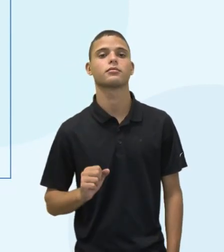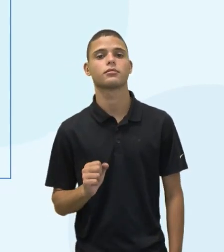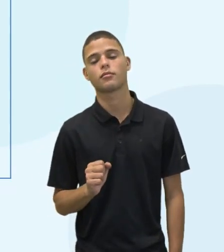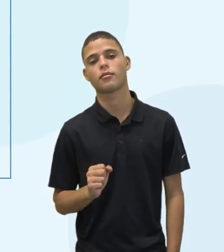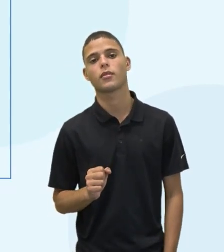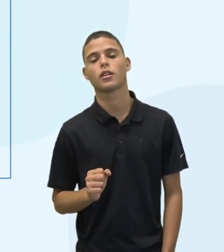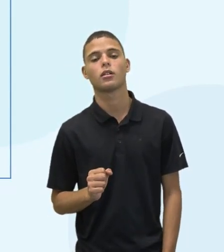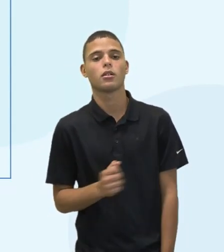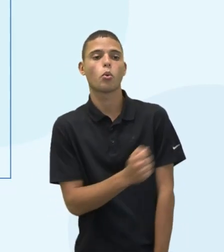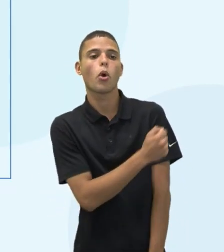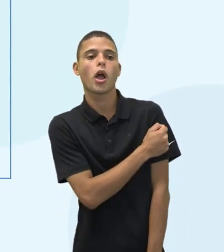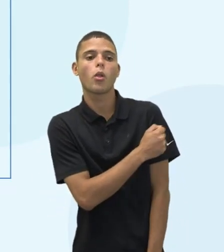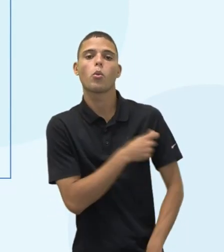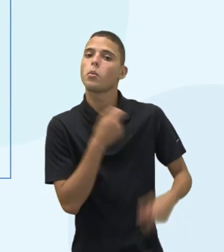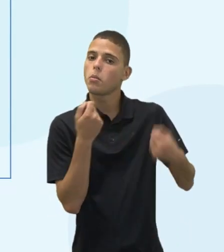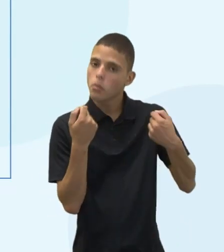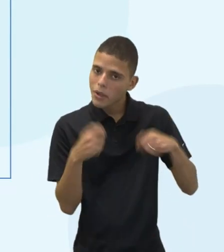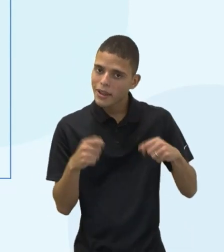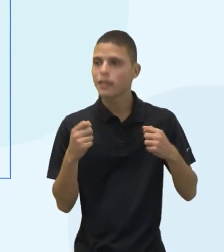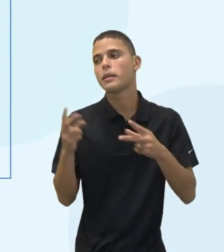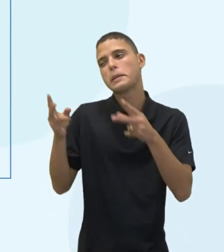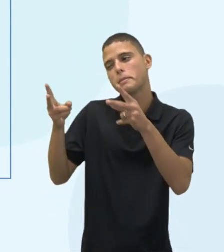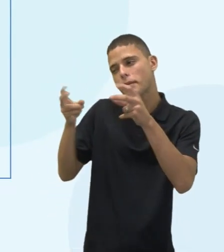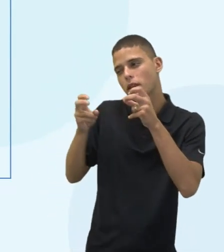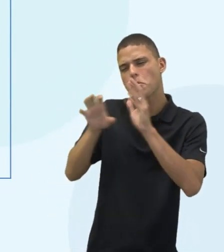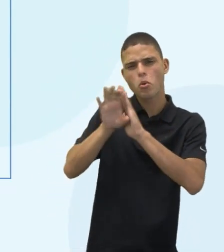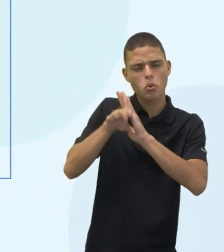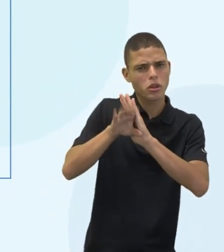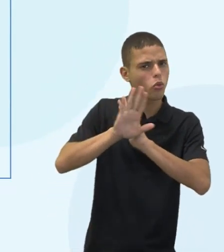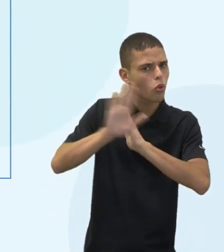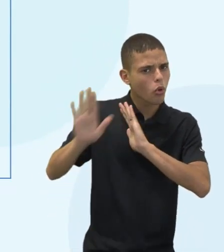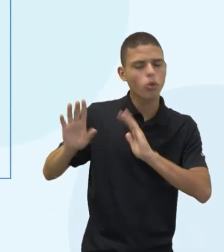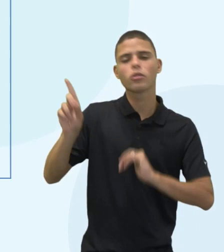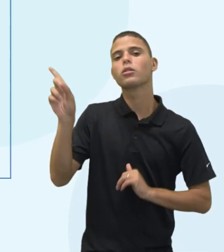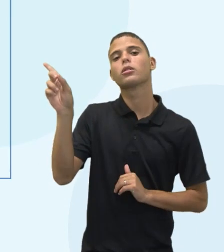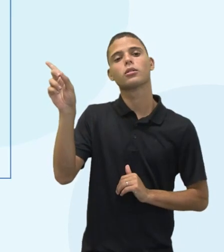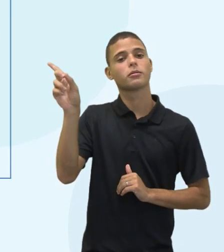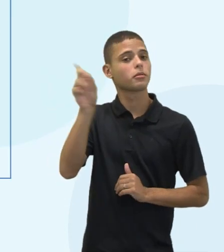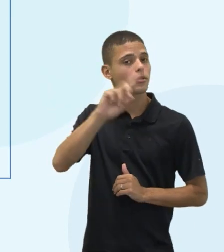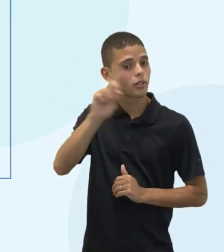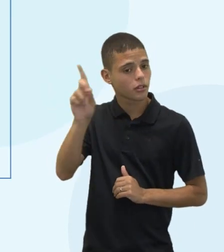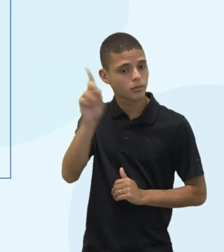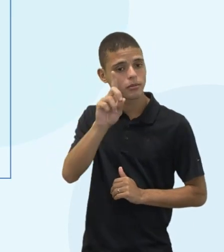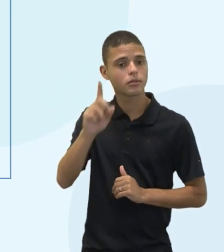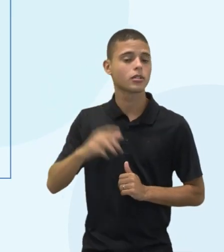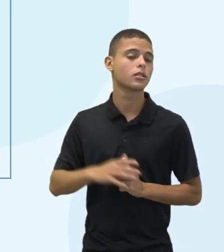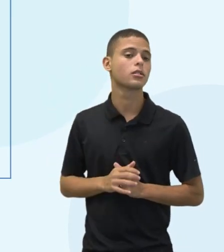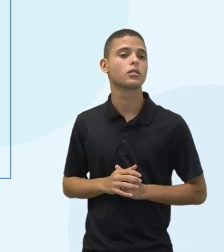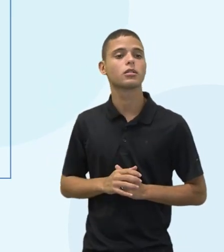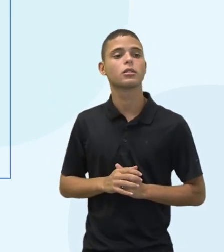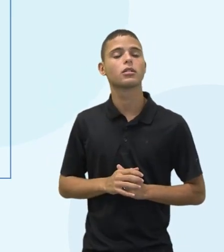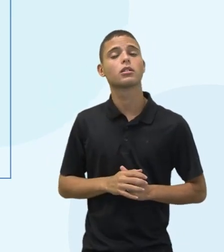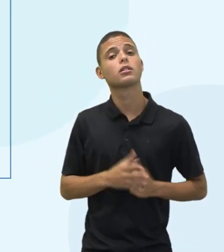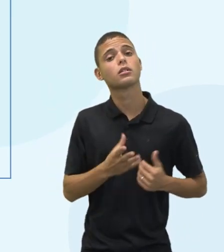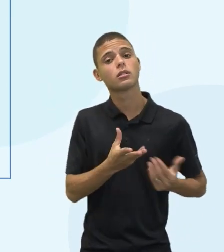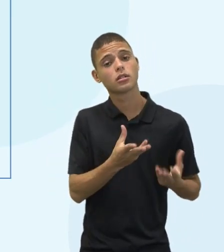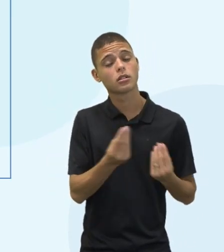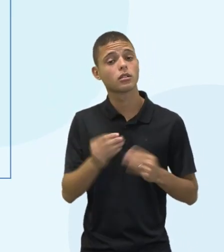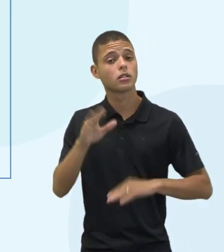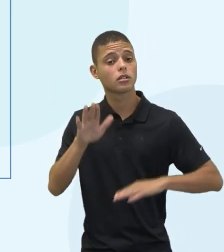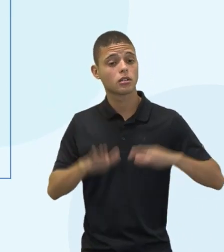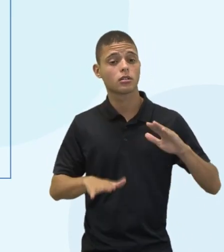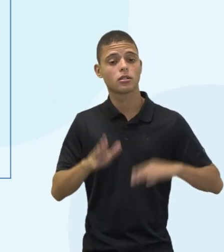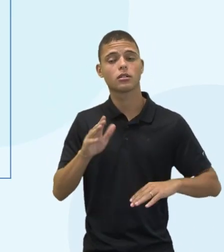aluno perceba não só a questão do conceito relacionado ao desenvolvimento sustentável, porque em muitos casos acaba